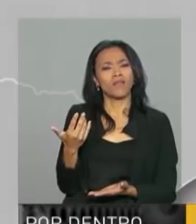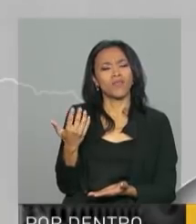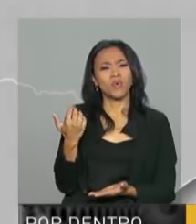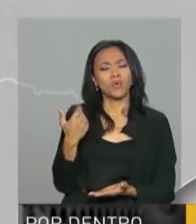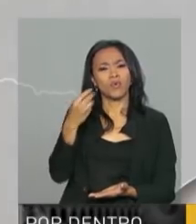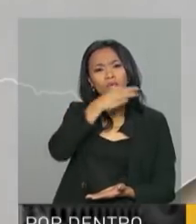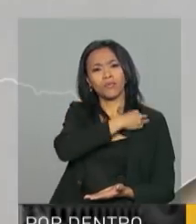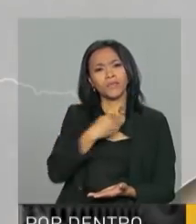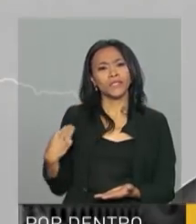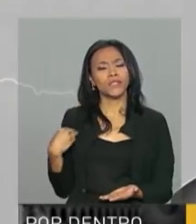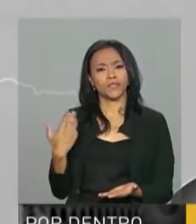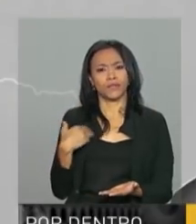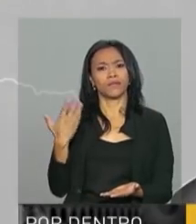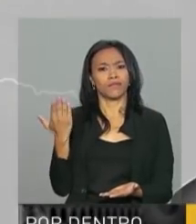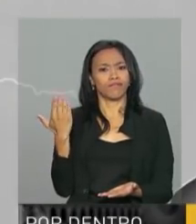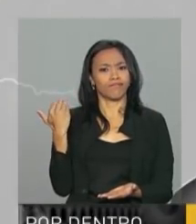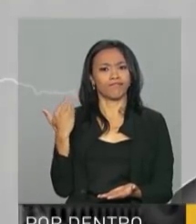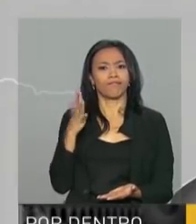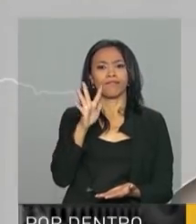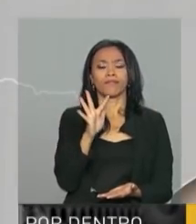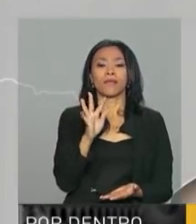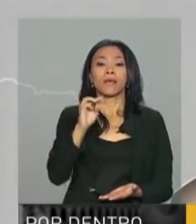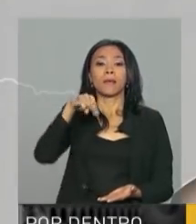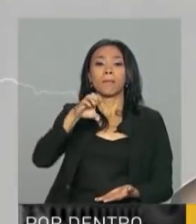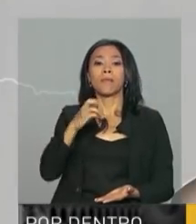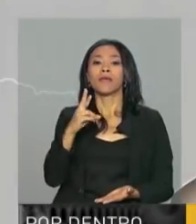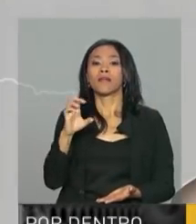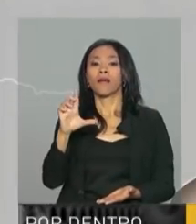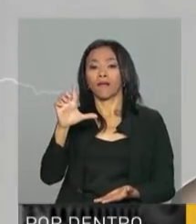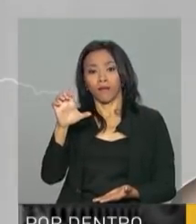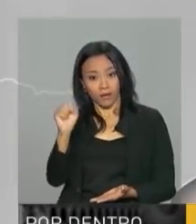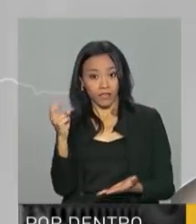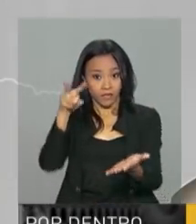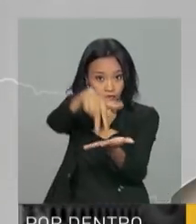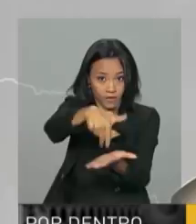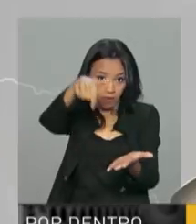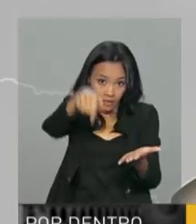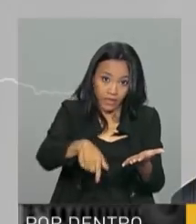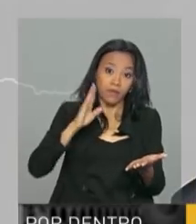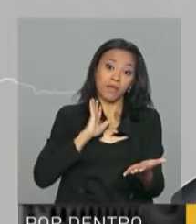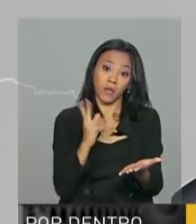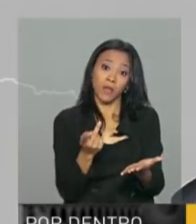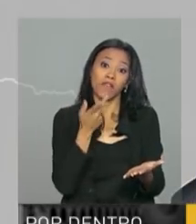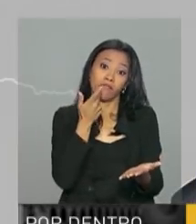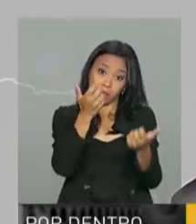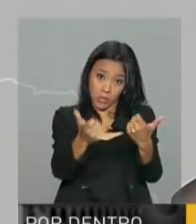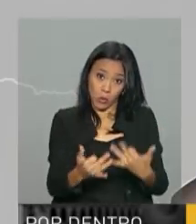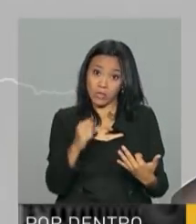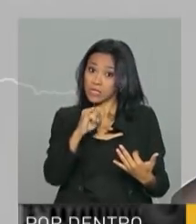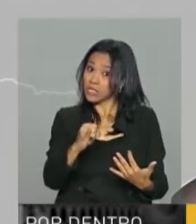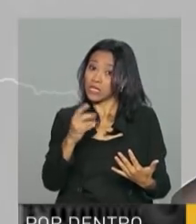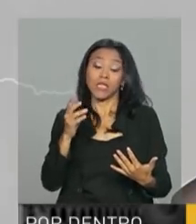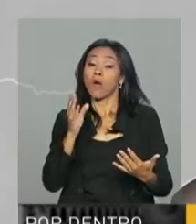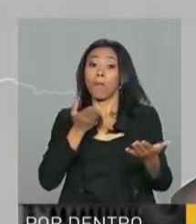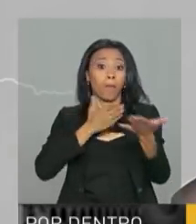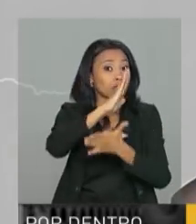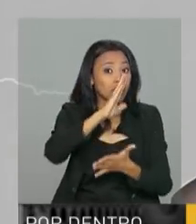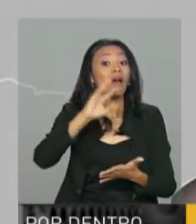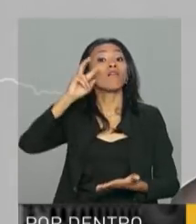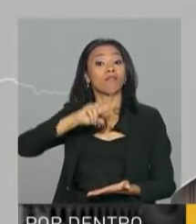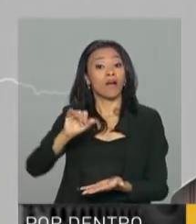esteve aqui em Belo Horizonte em um evento e ele disse que se a reforma não passar, vai faltar dinheiro ainda